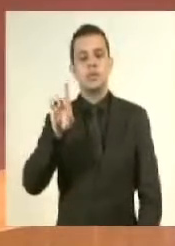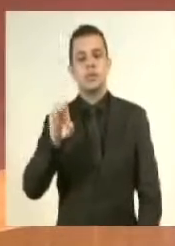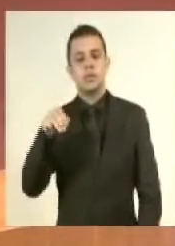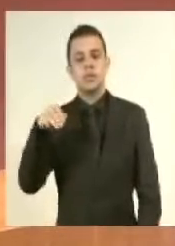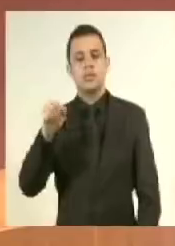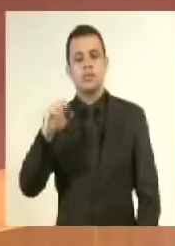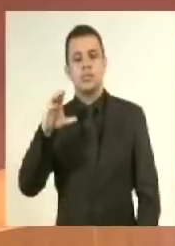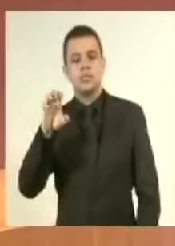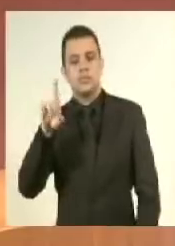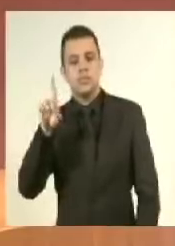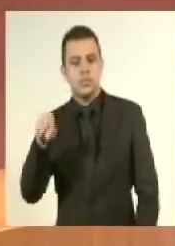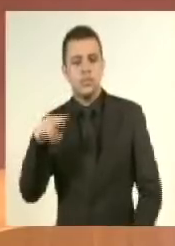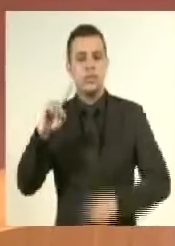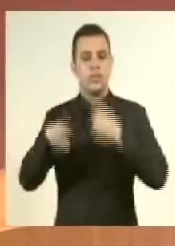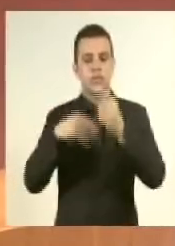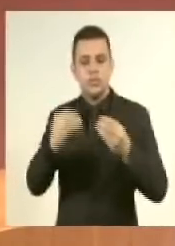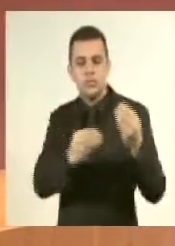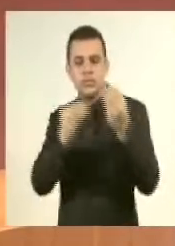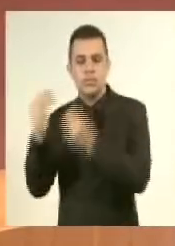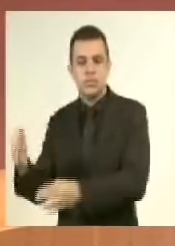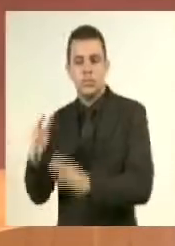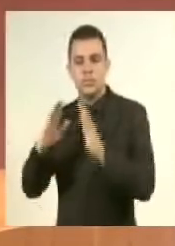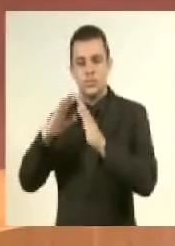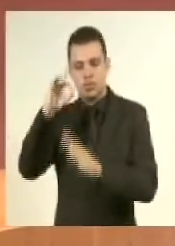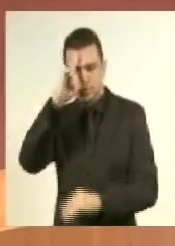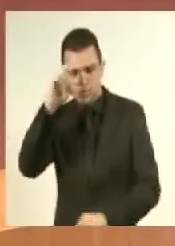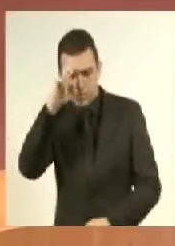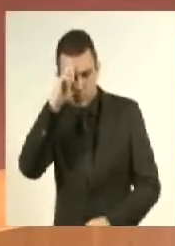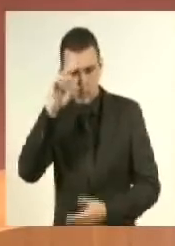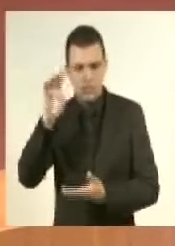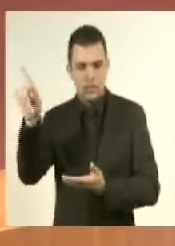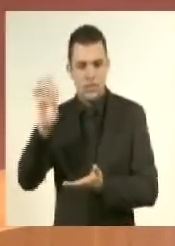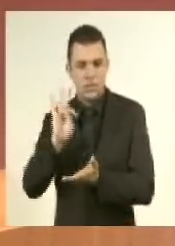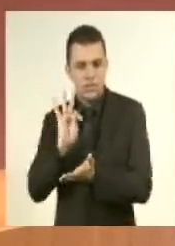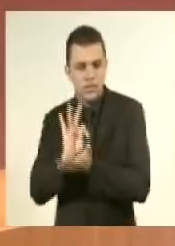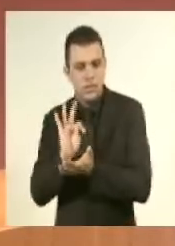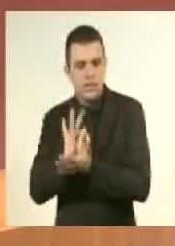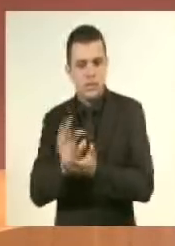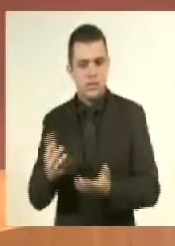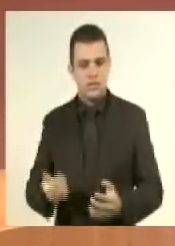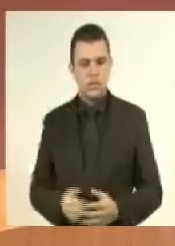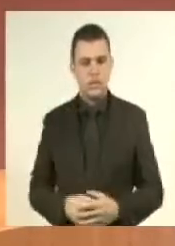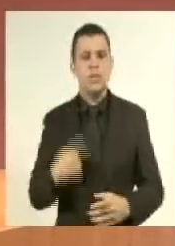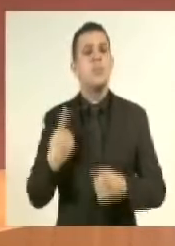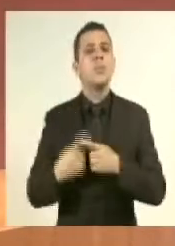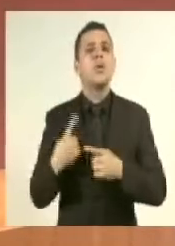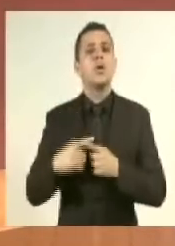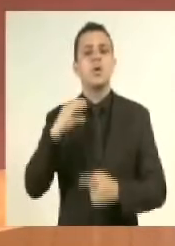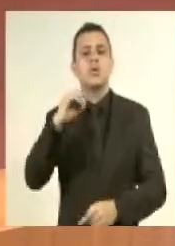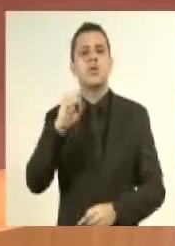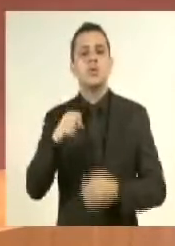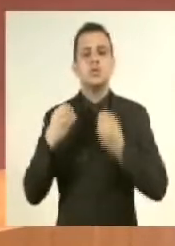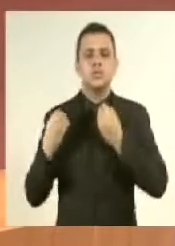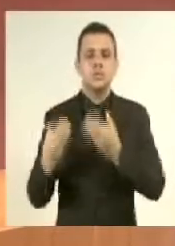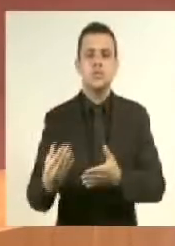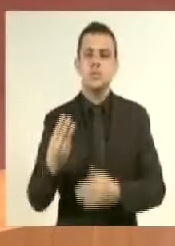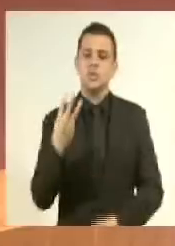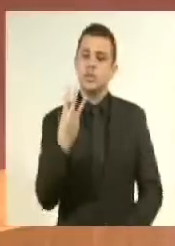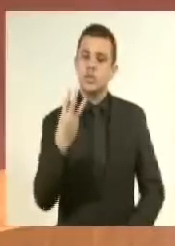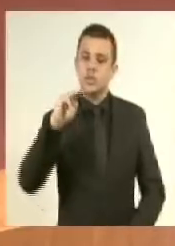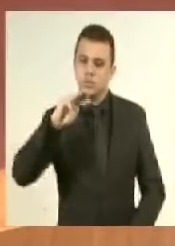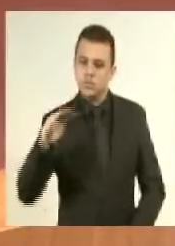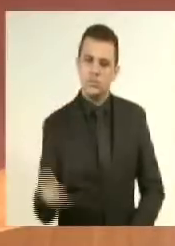de Teresina. Ele precisa explicar porque que a OAS doou para ele 3 milhões de reais.